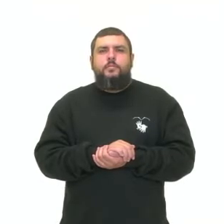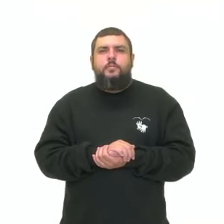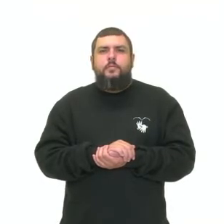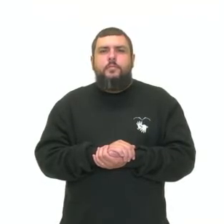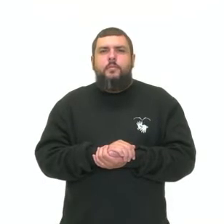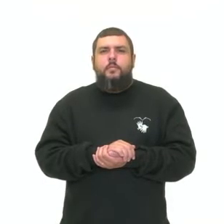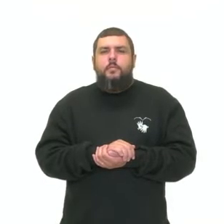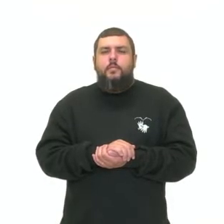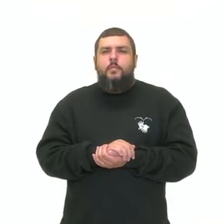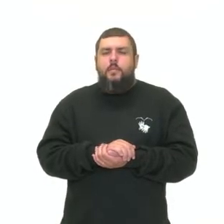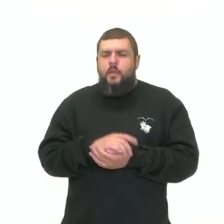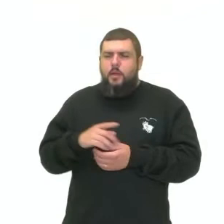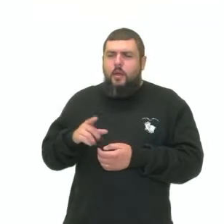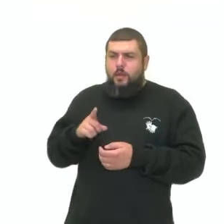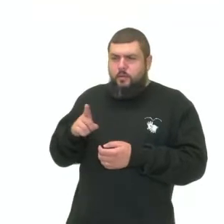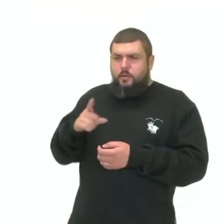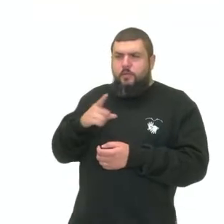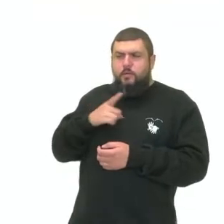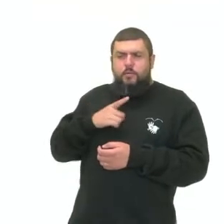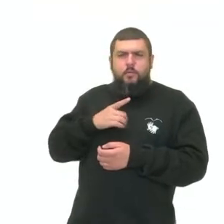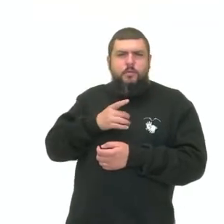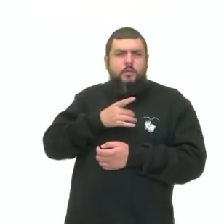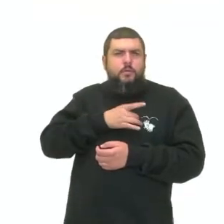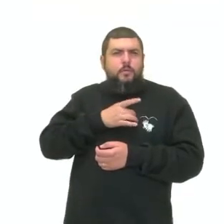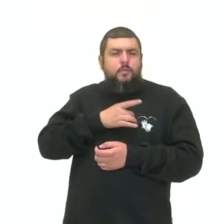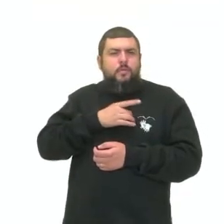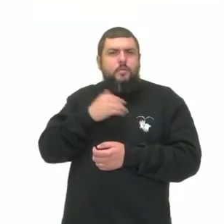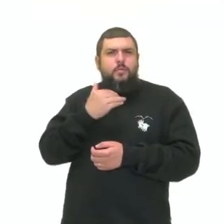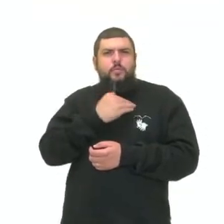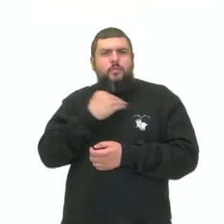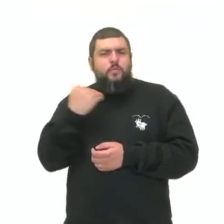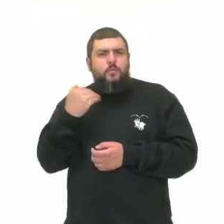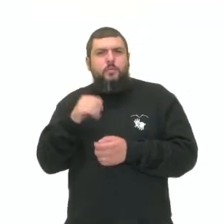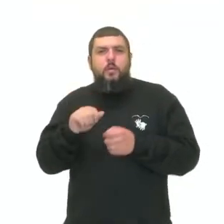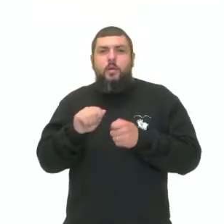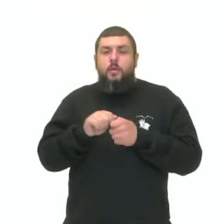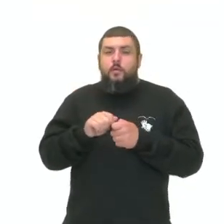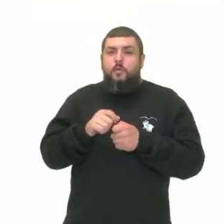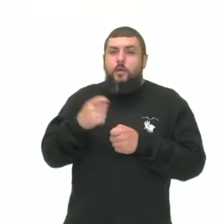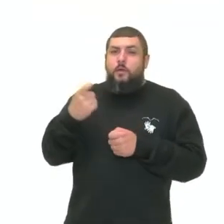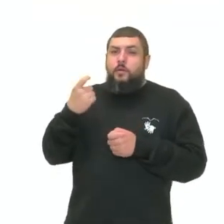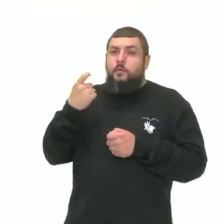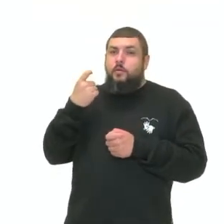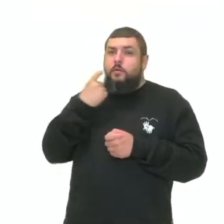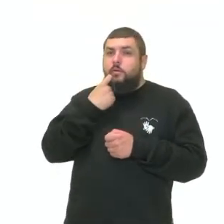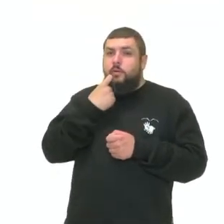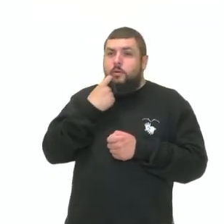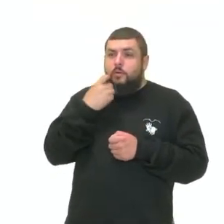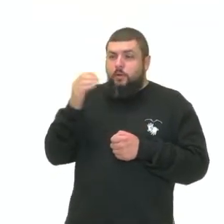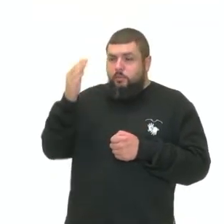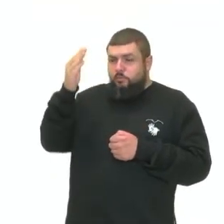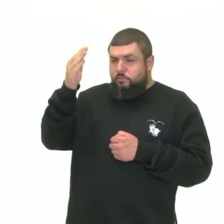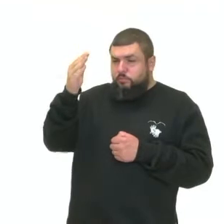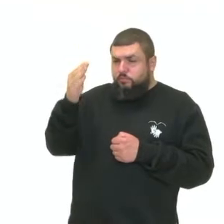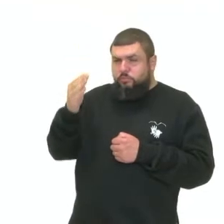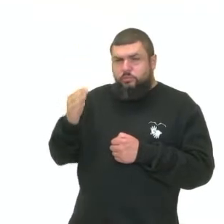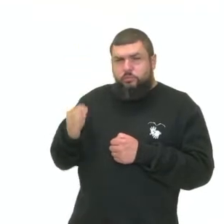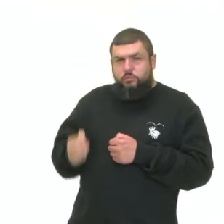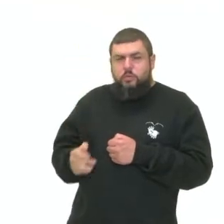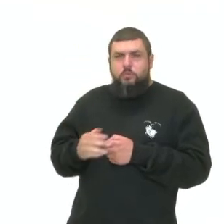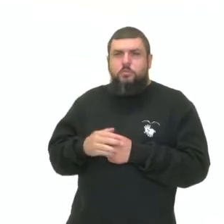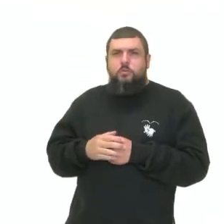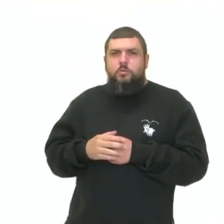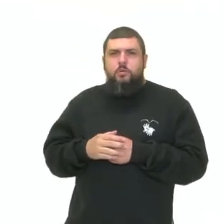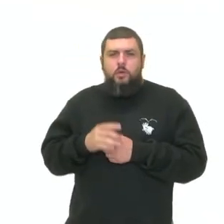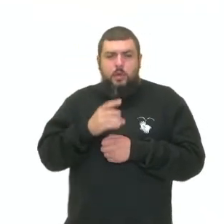medo da morte repentina e para se livrar dela, fazia as 9 primeiras sextas-feiras emendadas. De defunto não tinha medo, só de